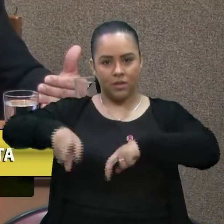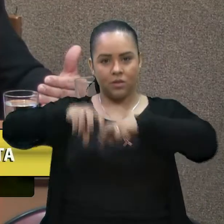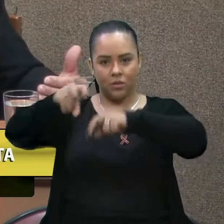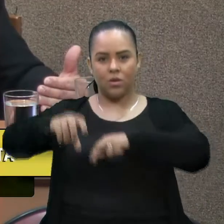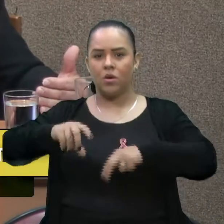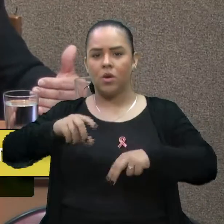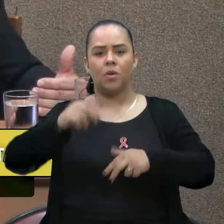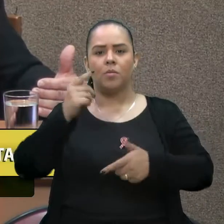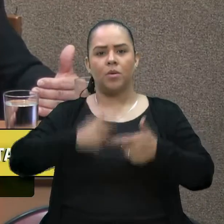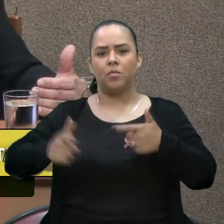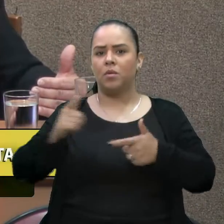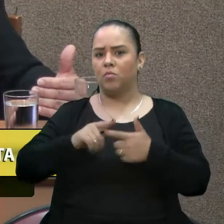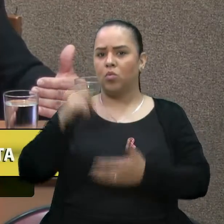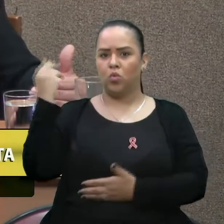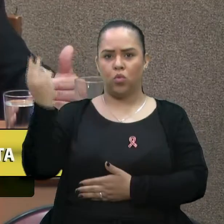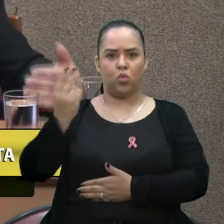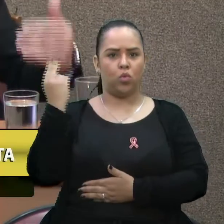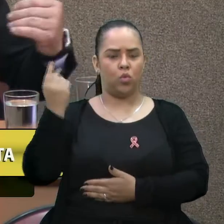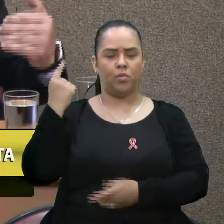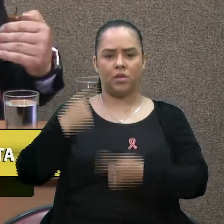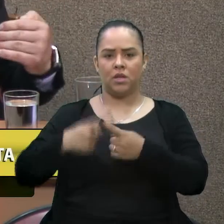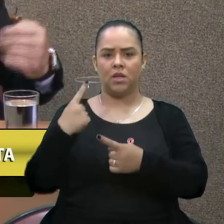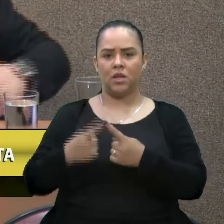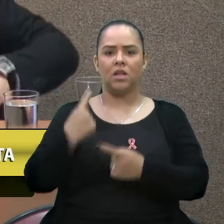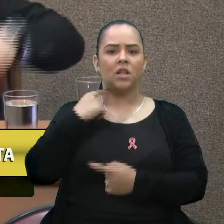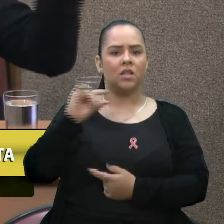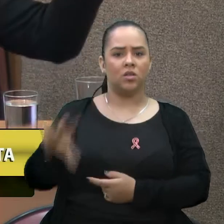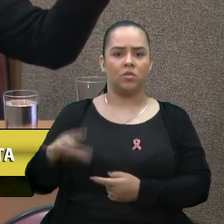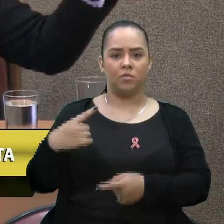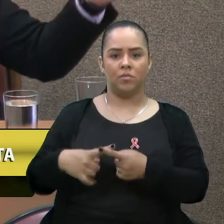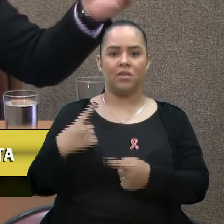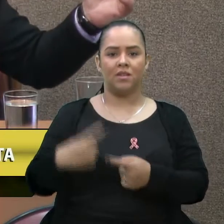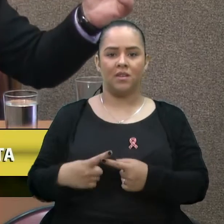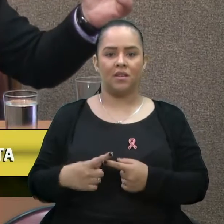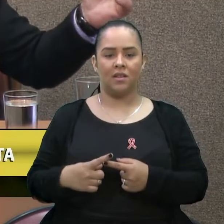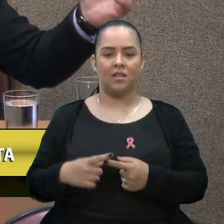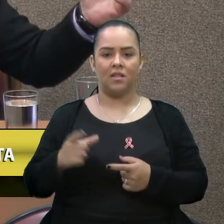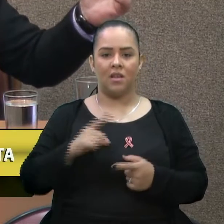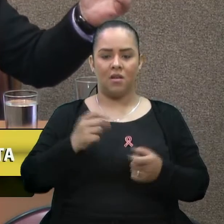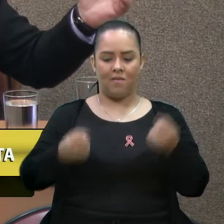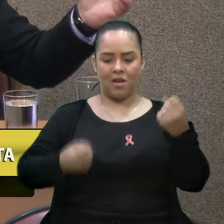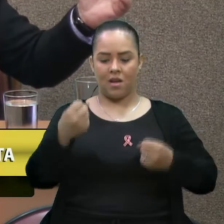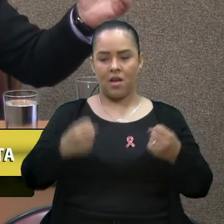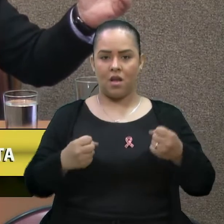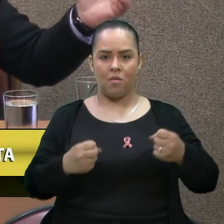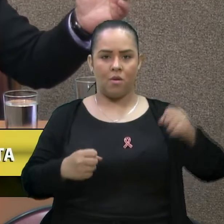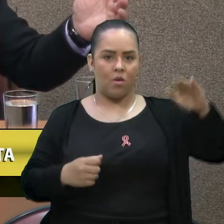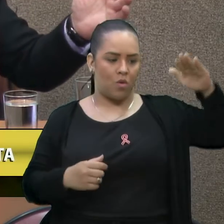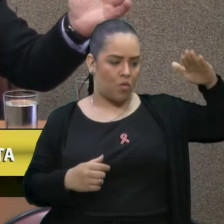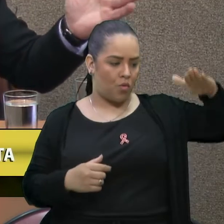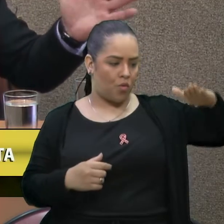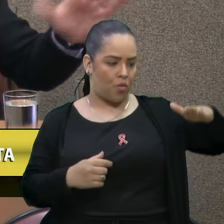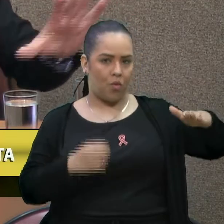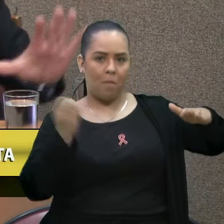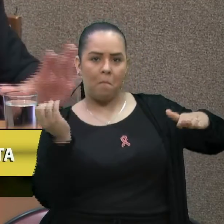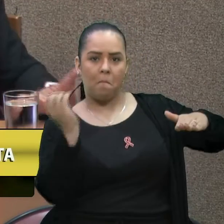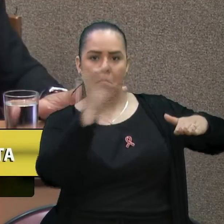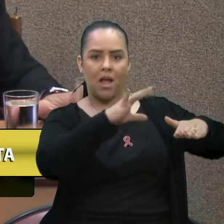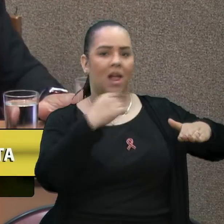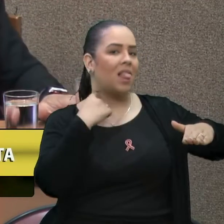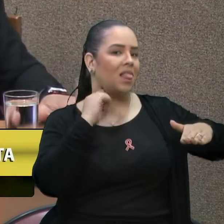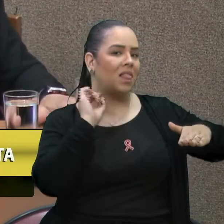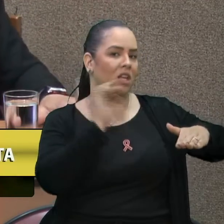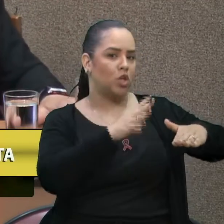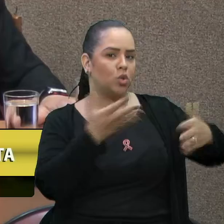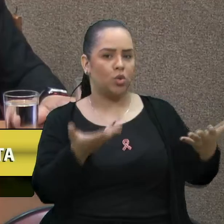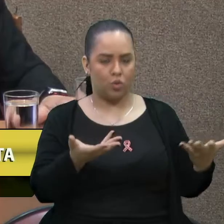lixo. O pessoal passa, abre a janela do carro e joga a sacola no mato, né? Então, é terrível